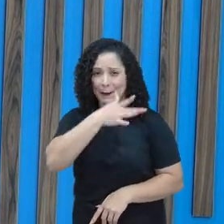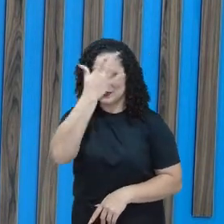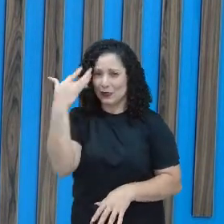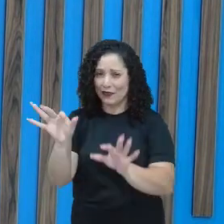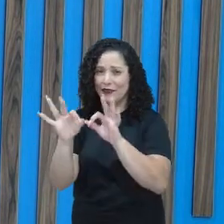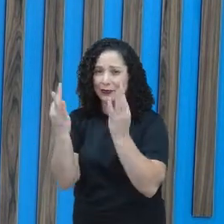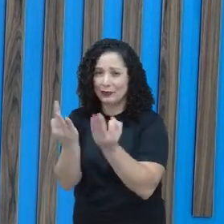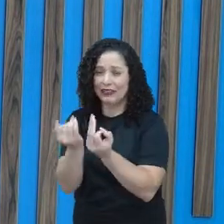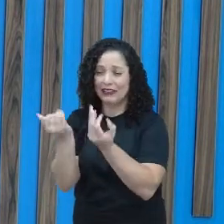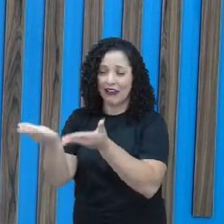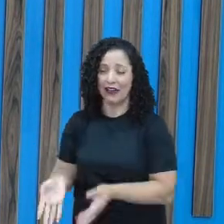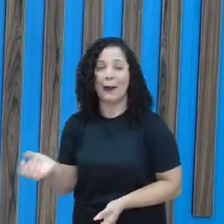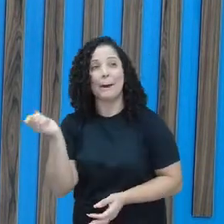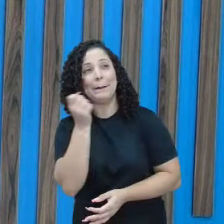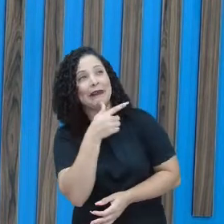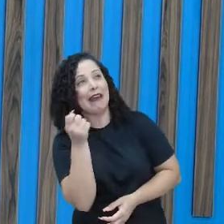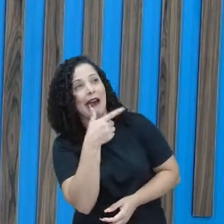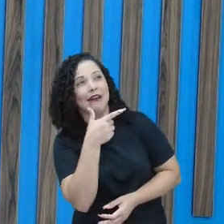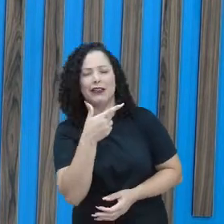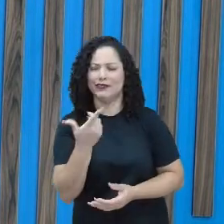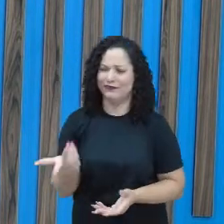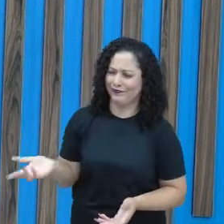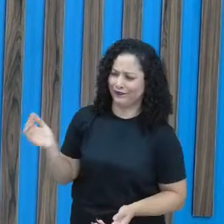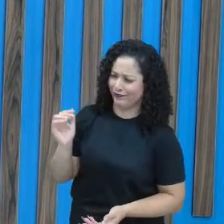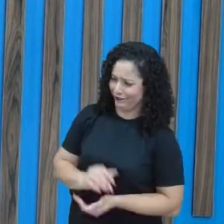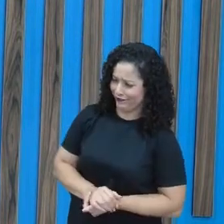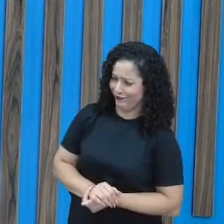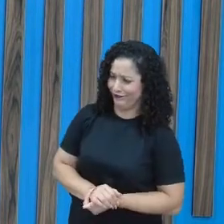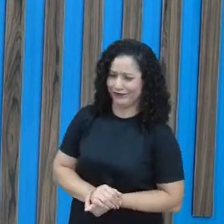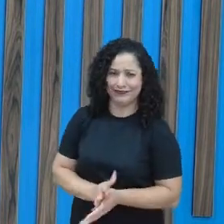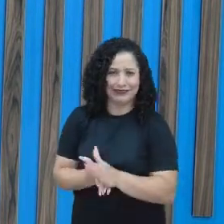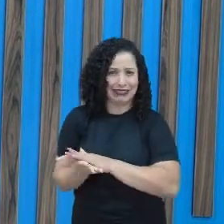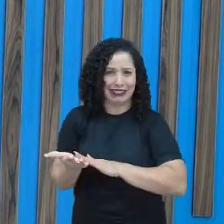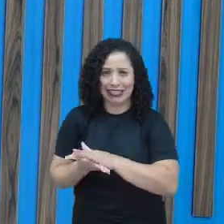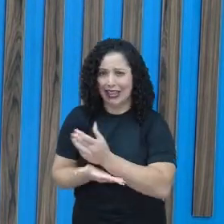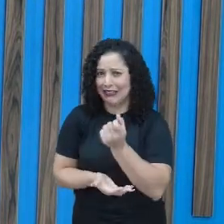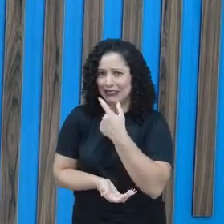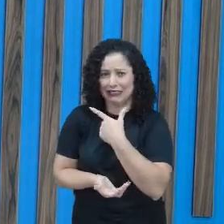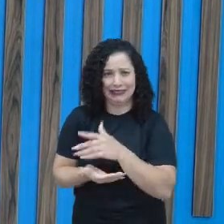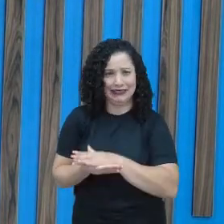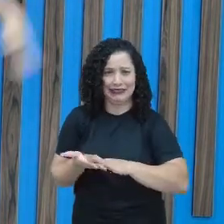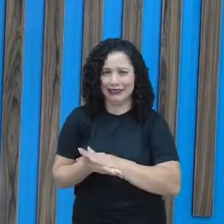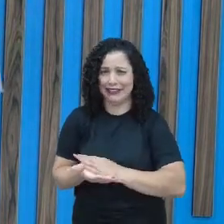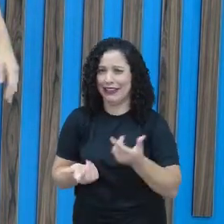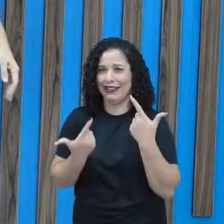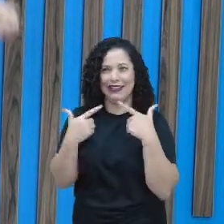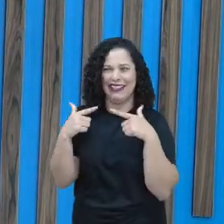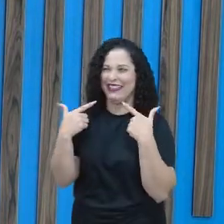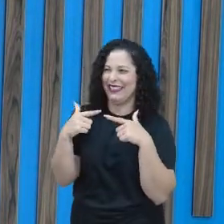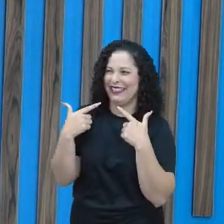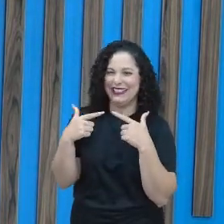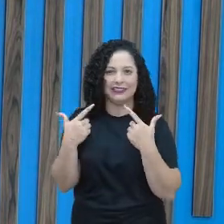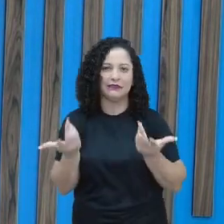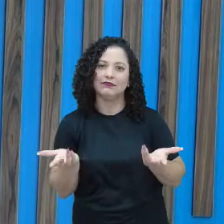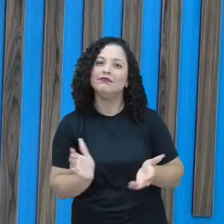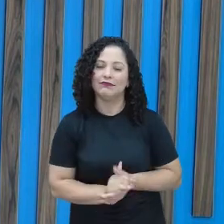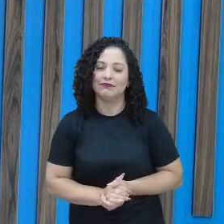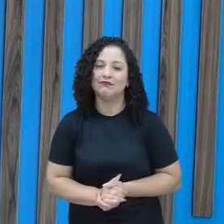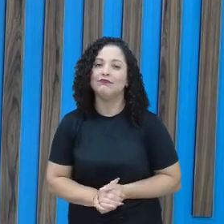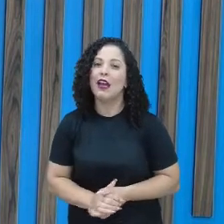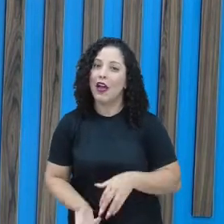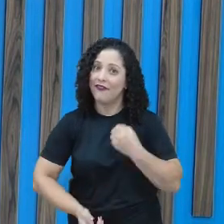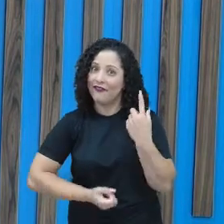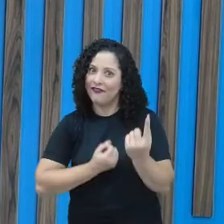parente, assim, que faz a piada do pavê, por exemplo. Que Pra todo ver ou mundo pra conhece. comer. Justamente. Né? Em algum momento,